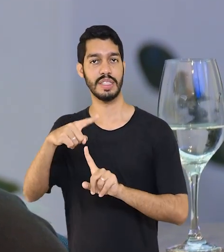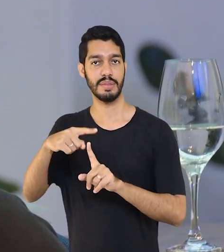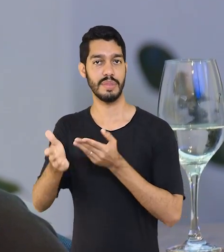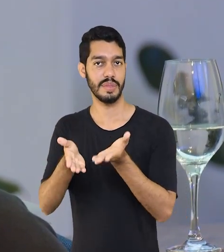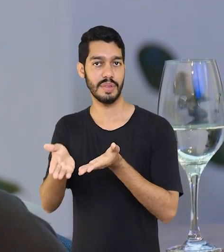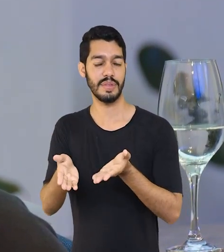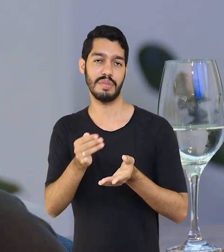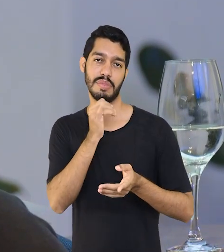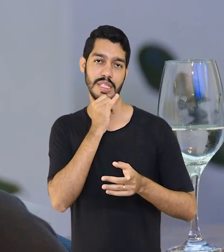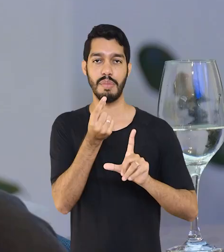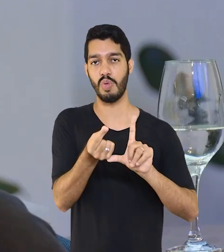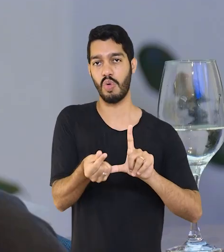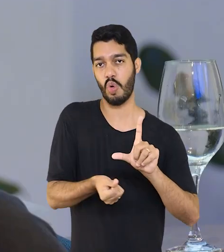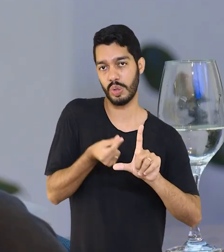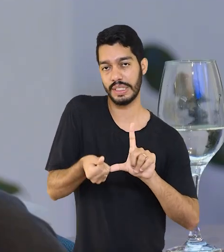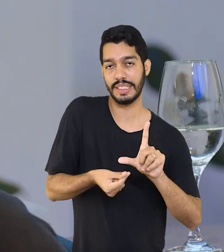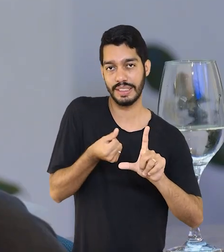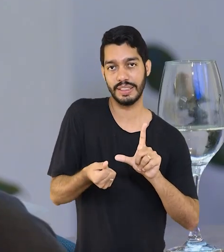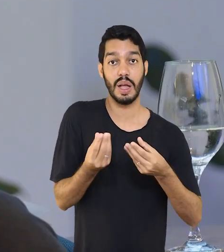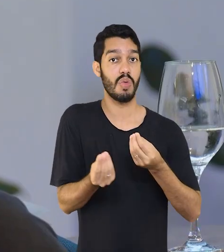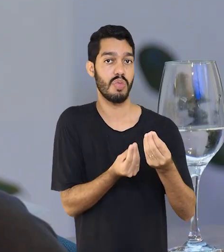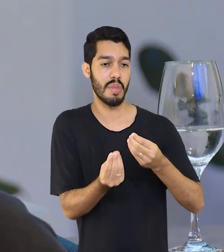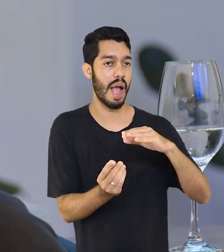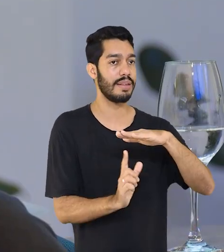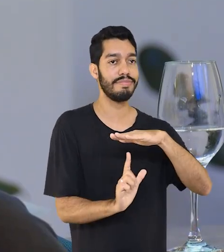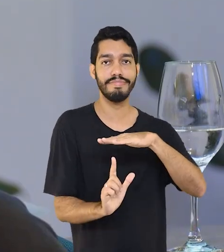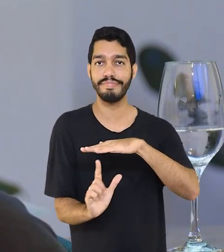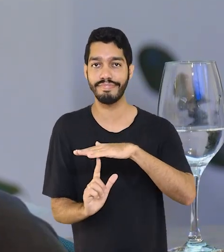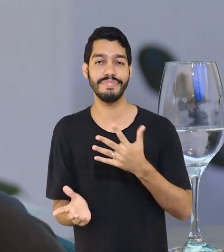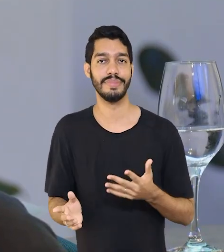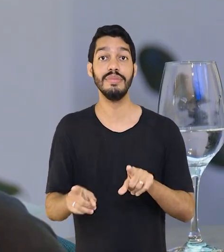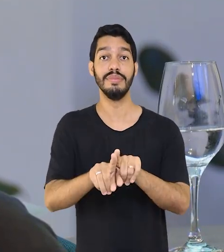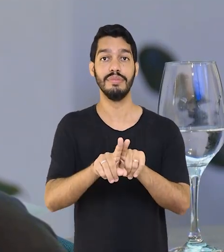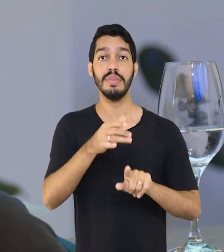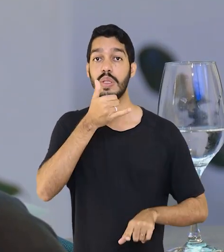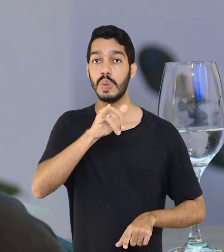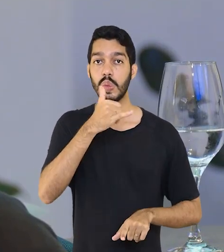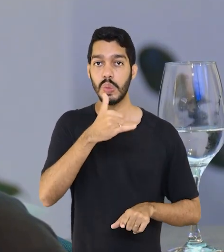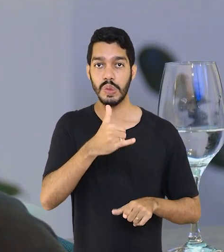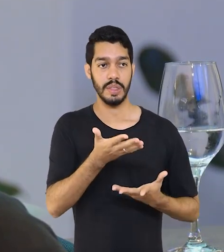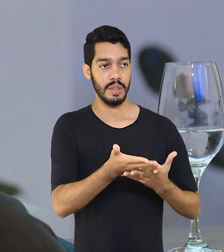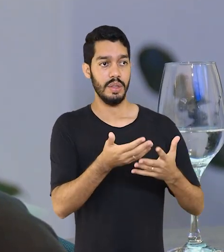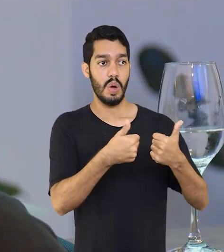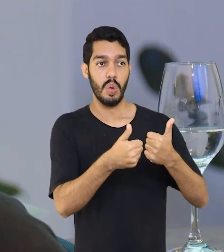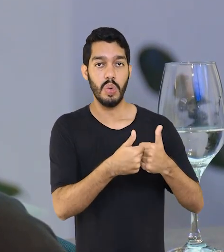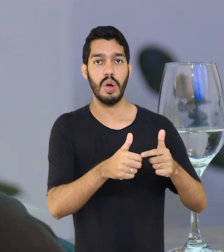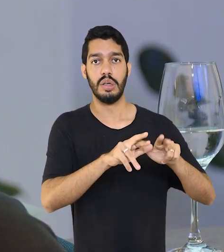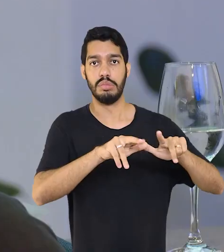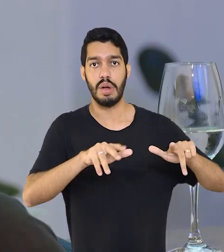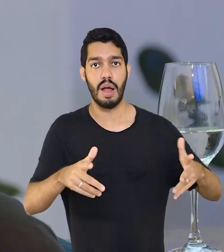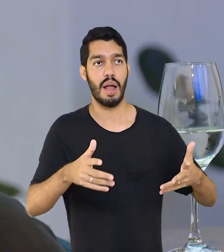levadas em considerações, como a logística, né? Então, até a questão da eletrificação para transporte de